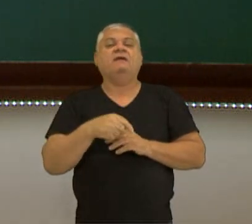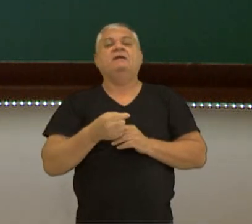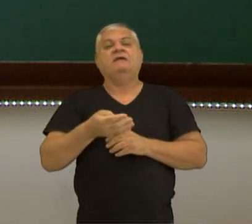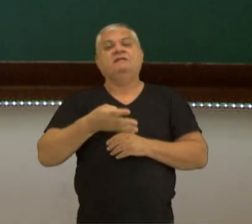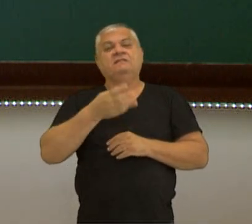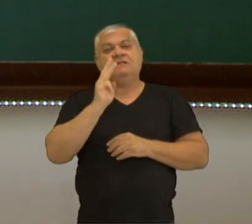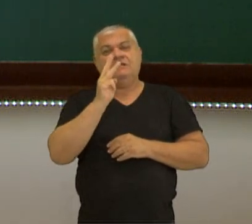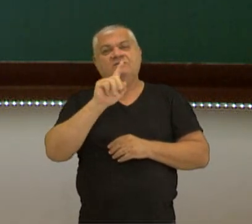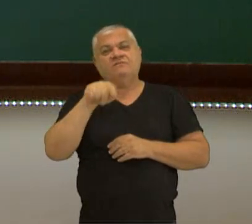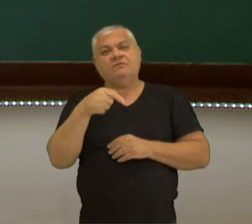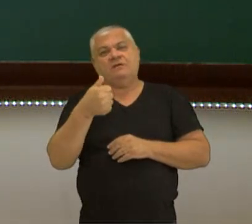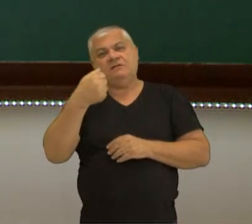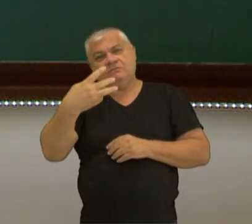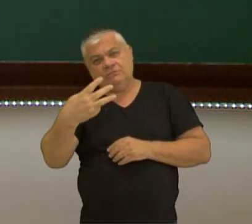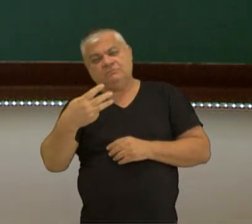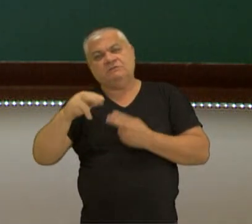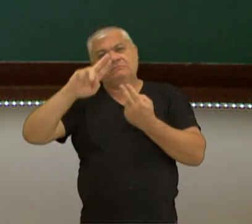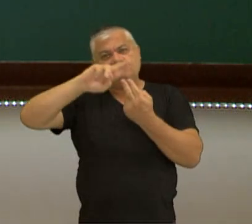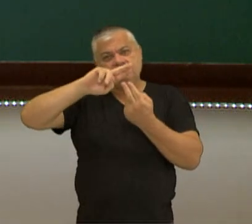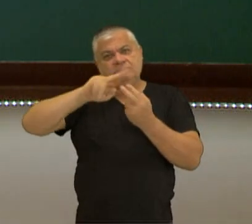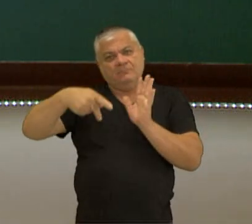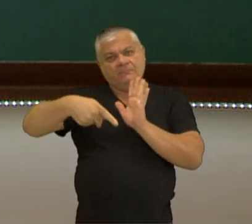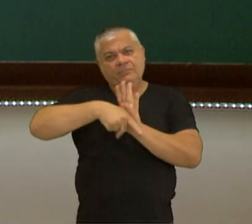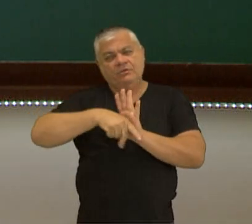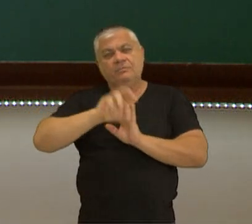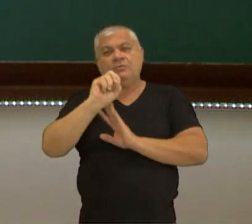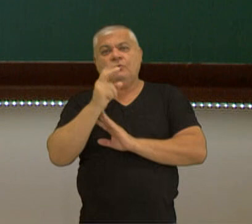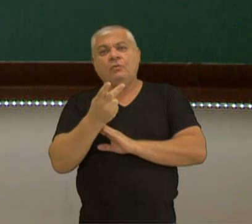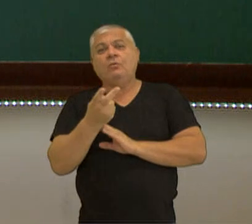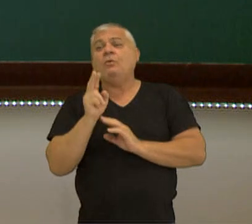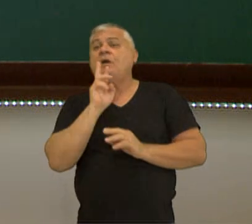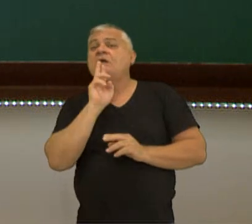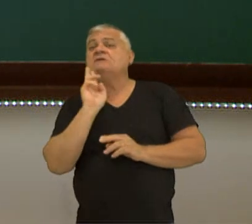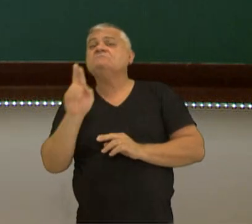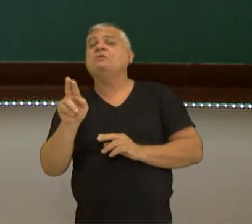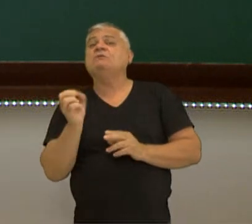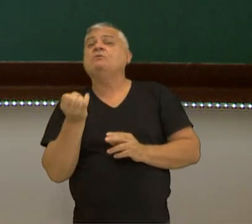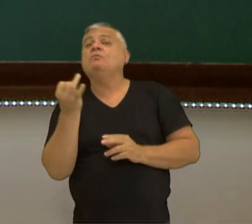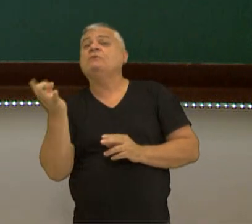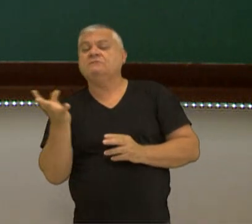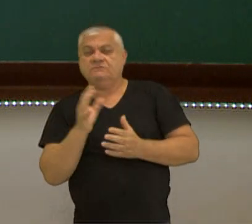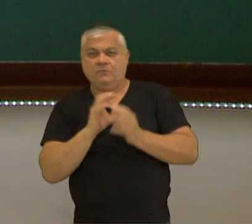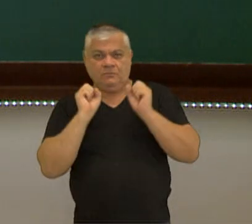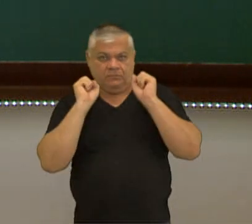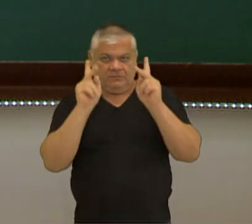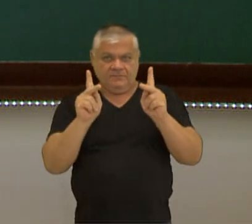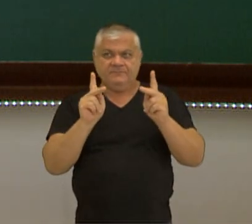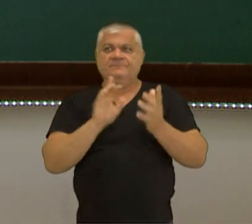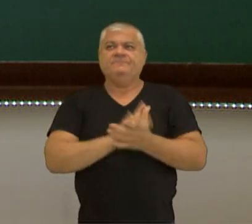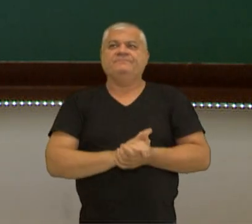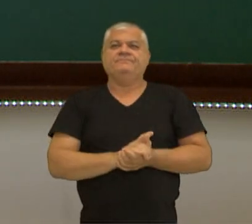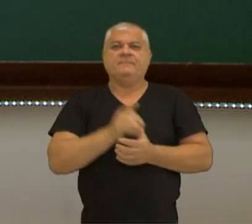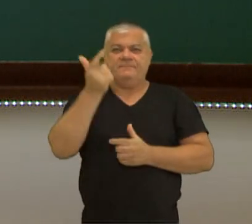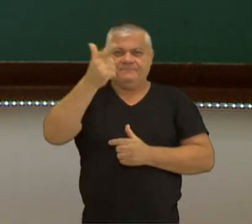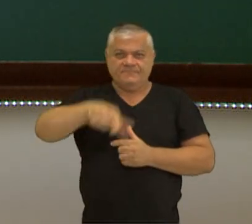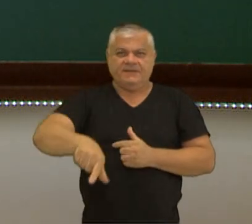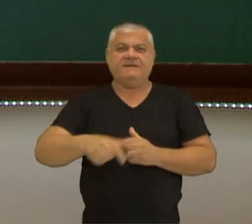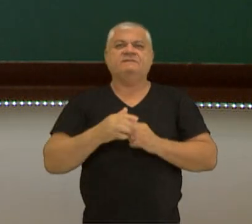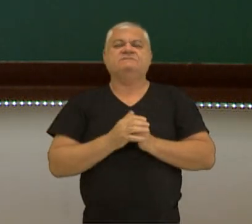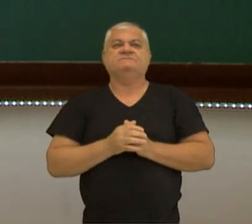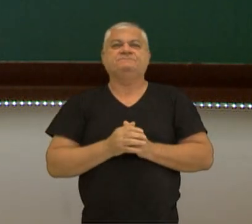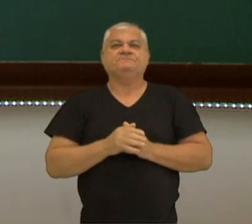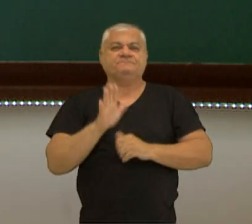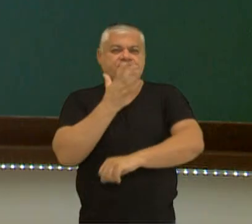é o 3,14. Ou usa o valor que ele deu no enunciado. Tranquilo? Vamos para